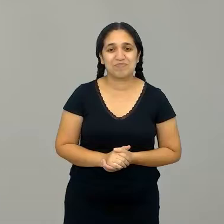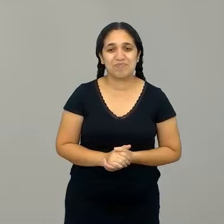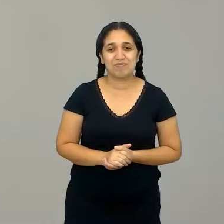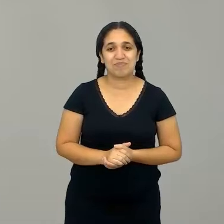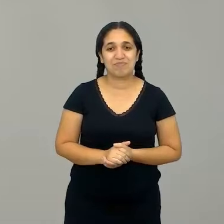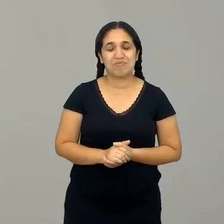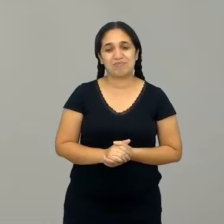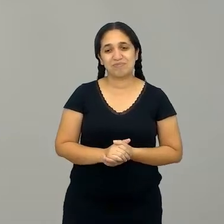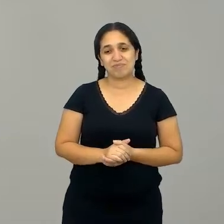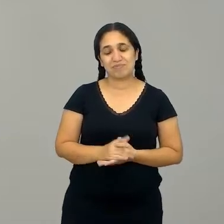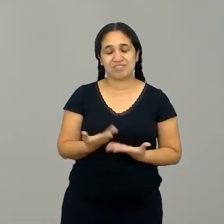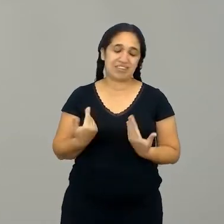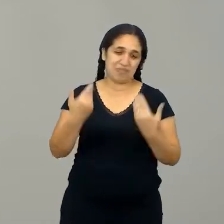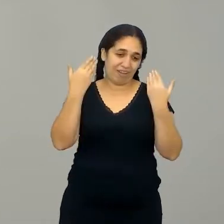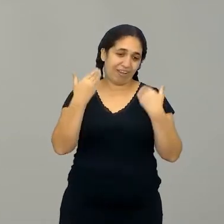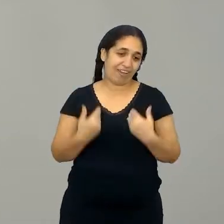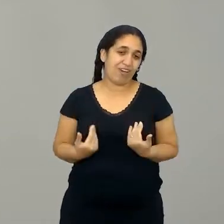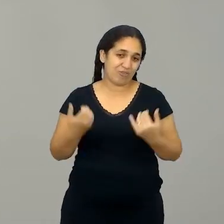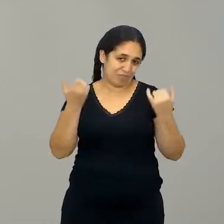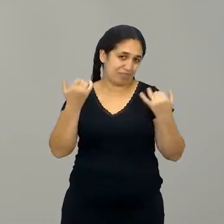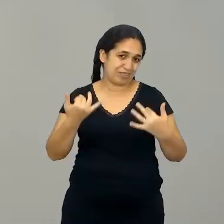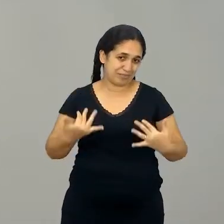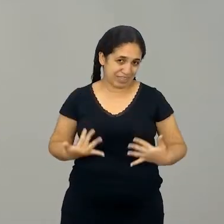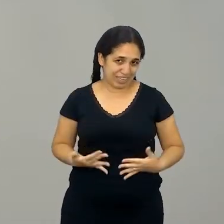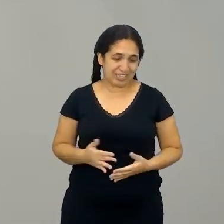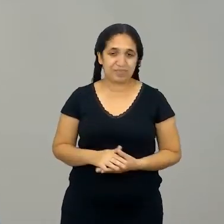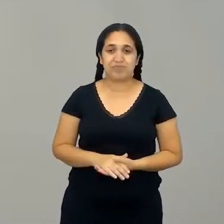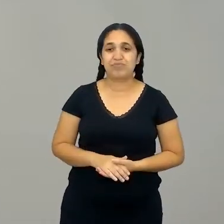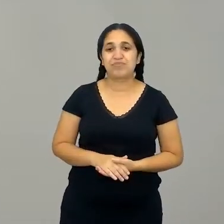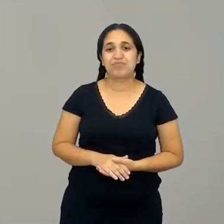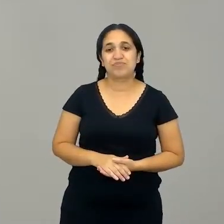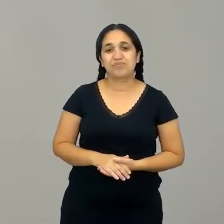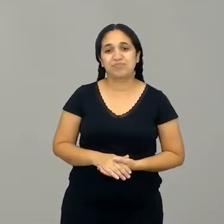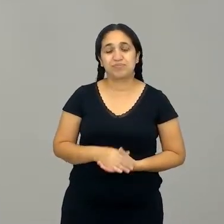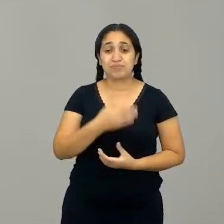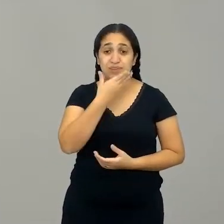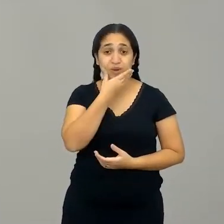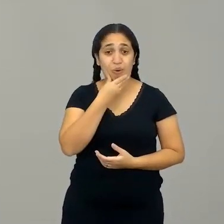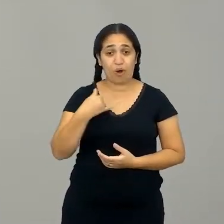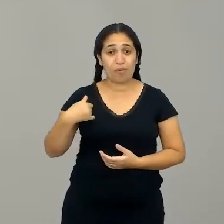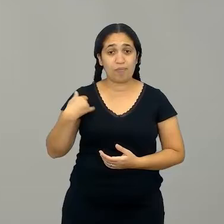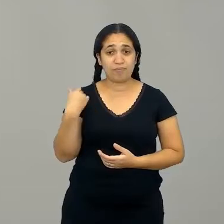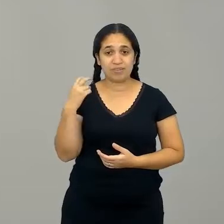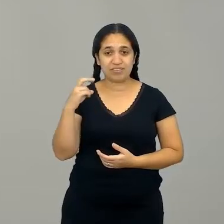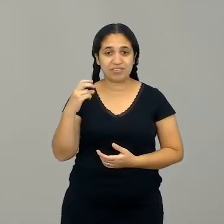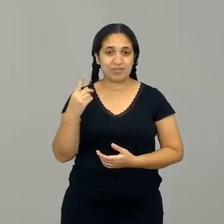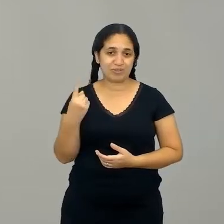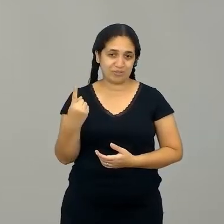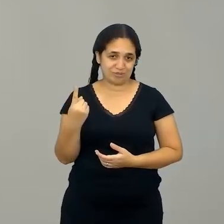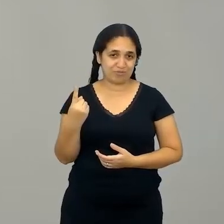Descrevendo um pouquinho a meu respeito, né, eu sou um homem de 51 anos,